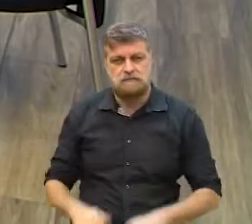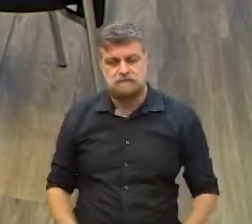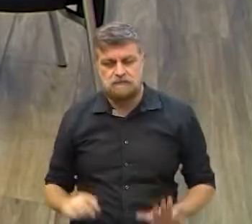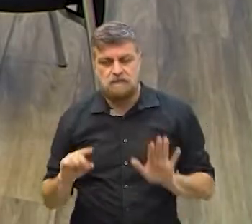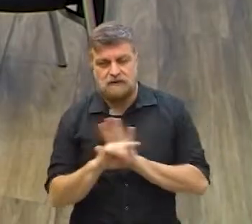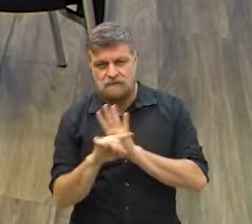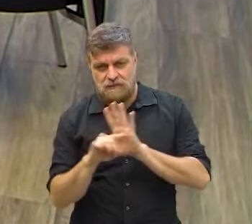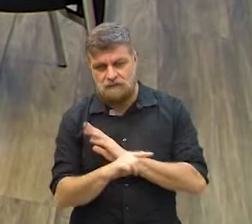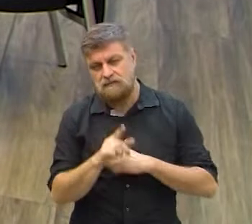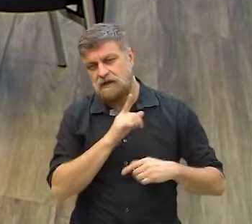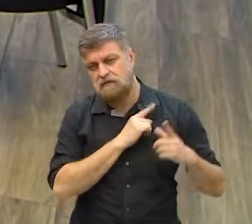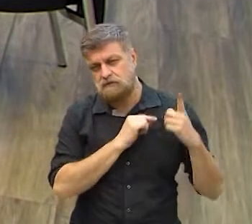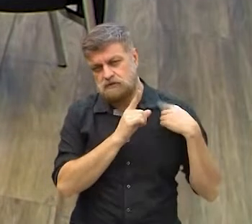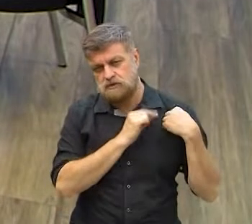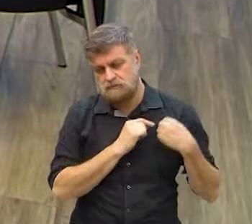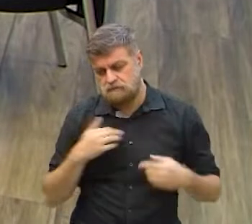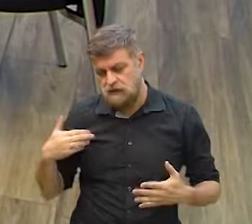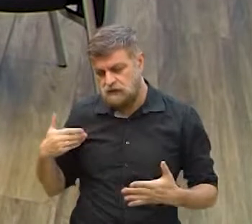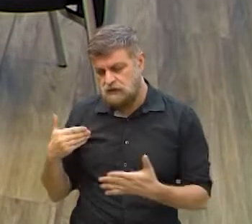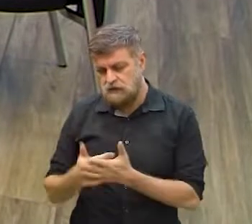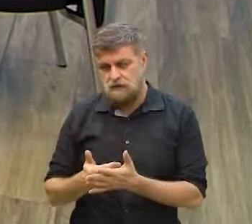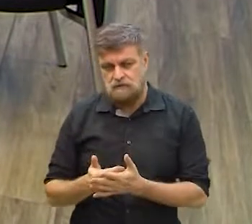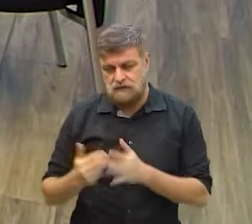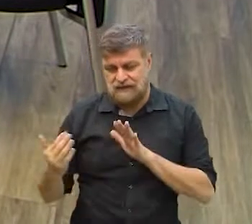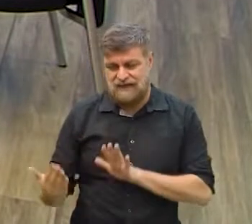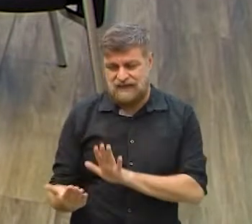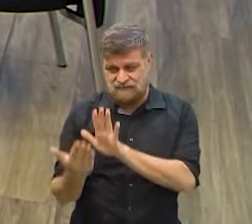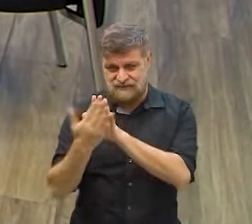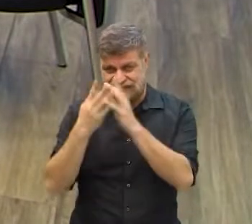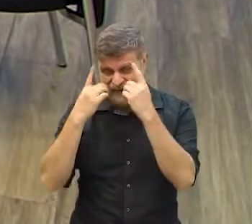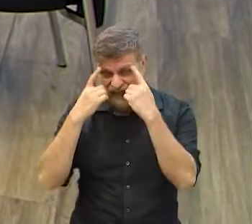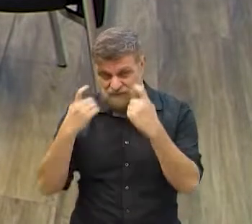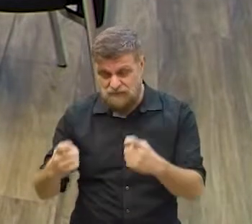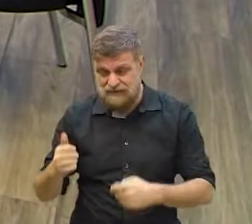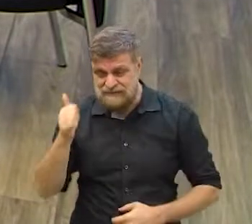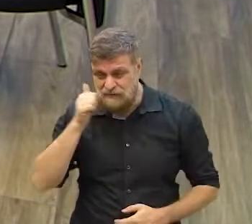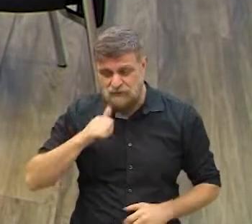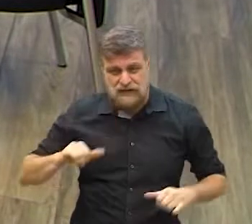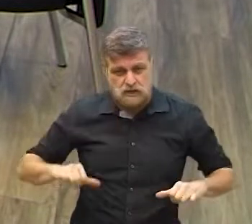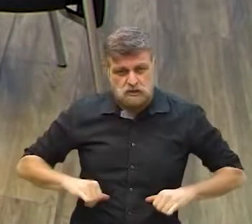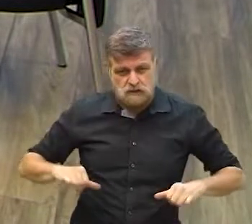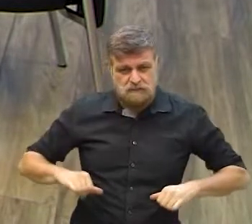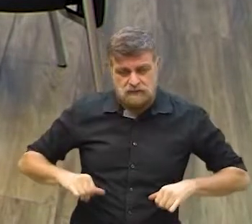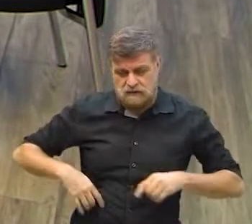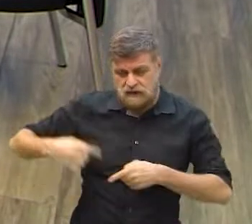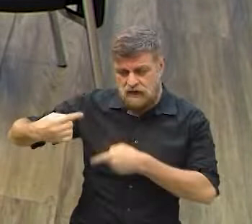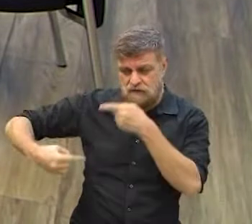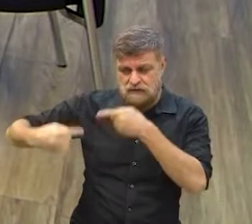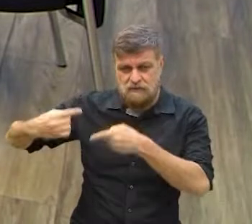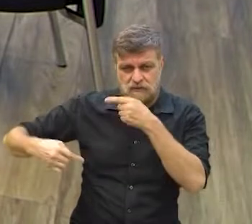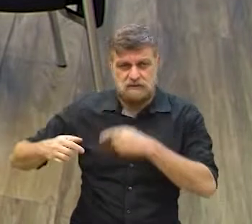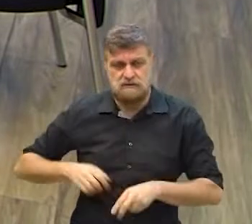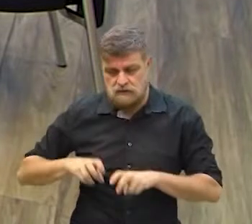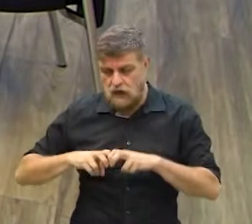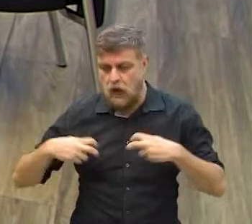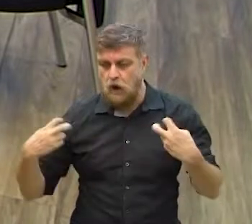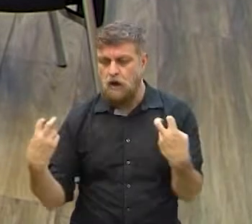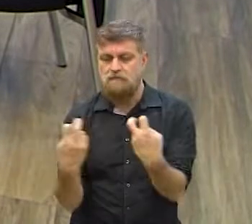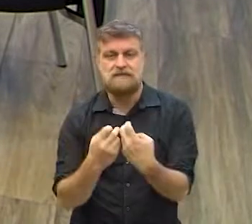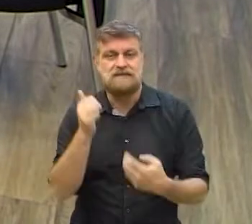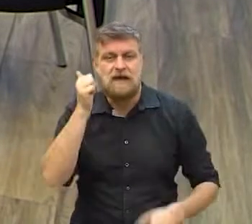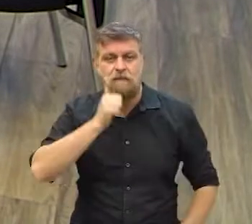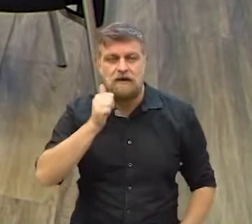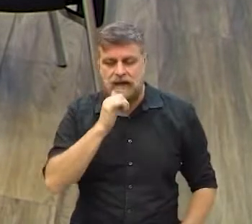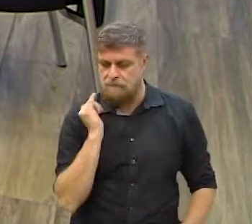perguntar mesmo para o vereador Major Jaime. Até então, quando se falava em enfrentamento de violência contra a mulher, era um debate de roda de